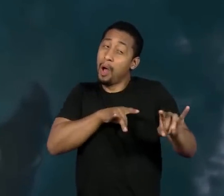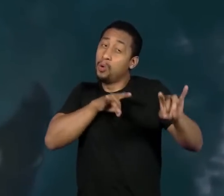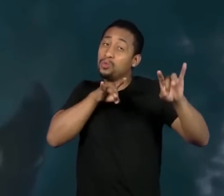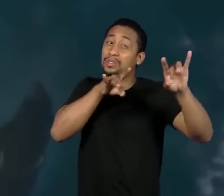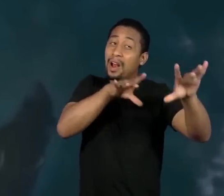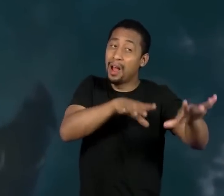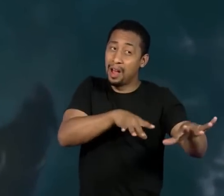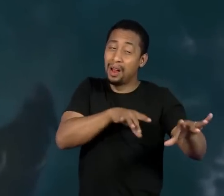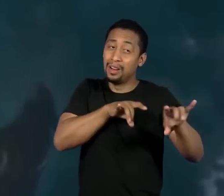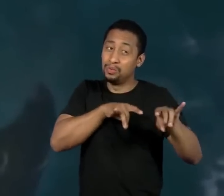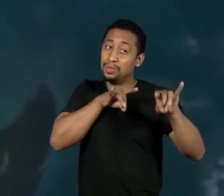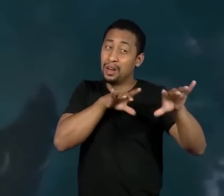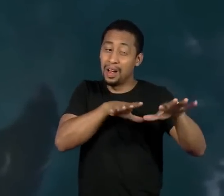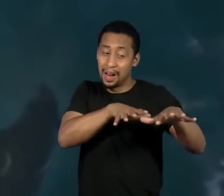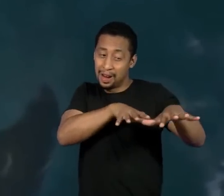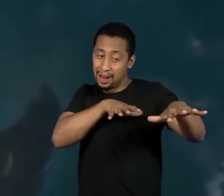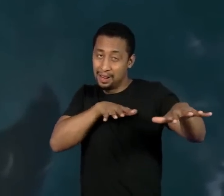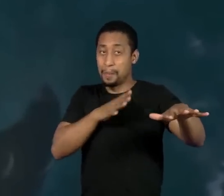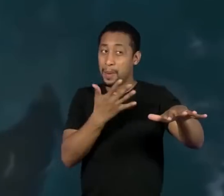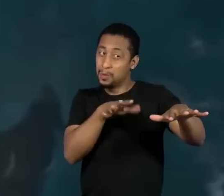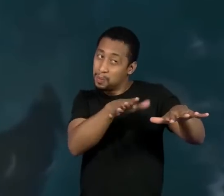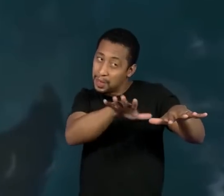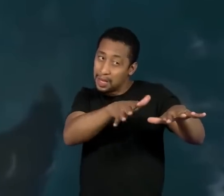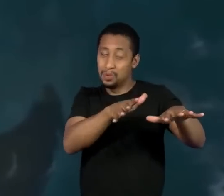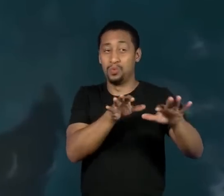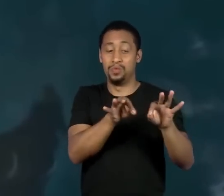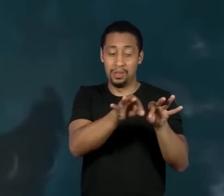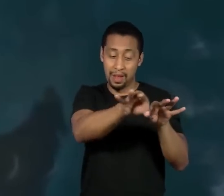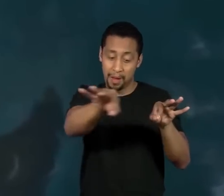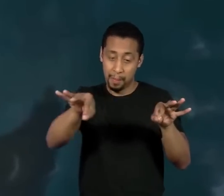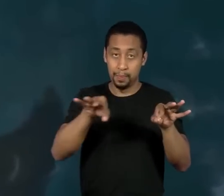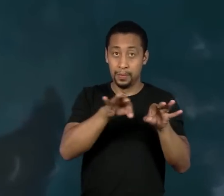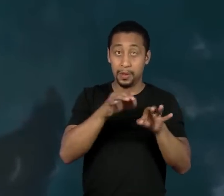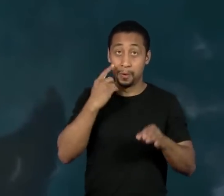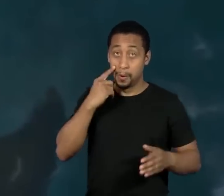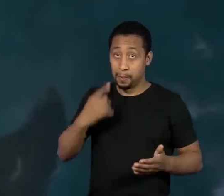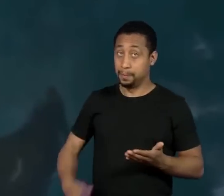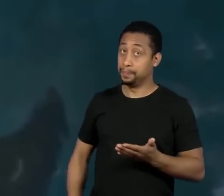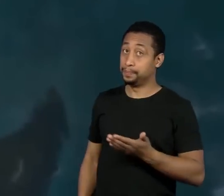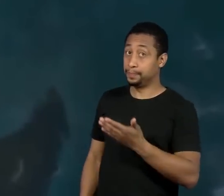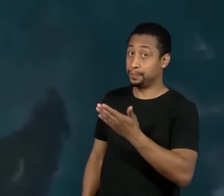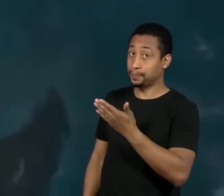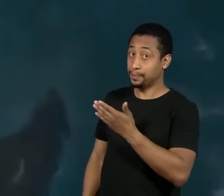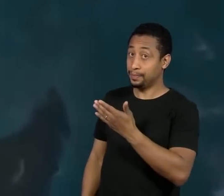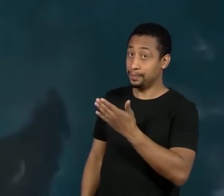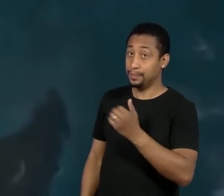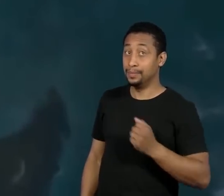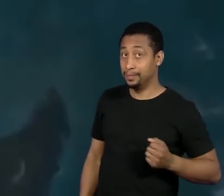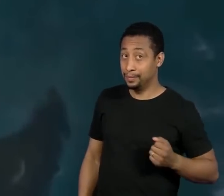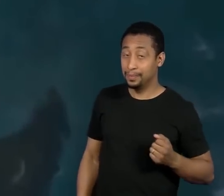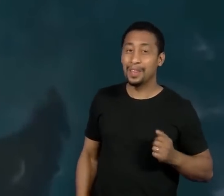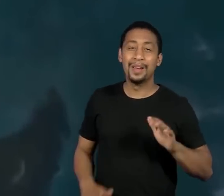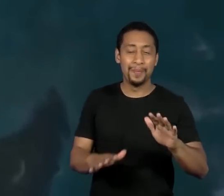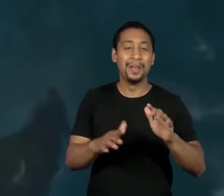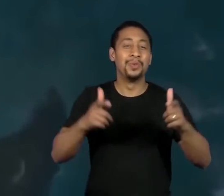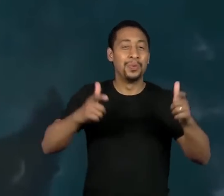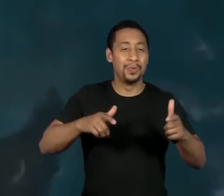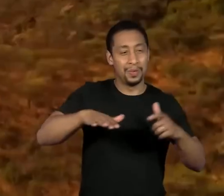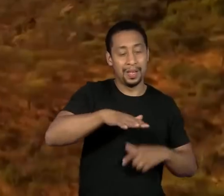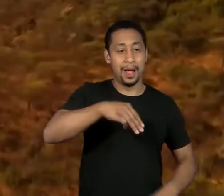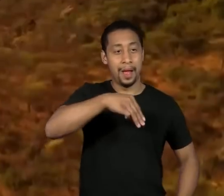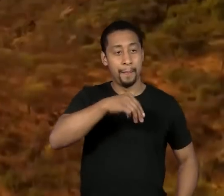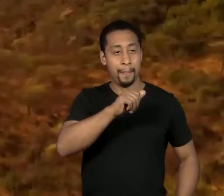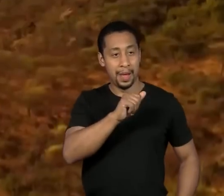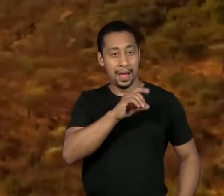a gente vai formar uma espécie de novo continente que vai se separar. E é engraçado que a Madagascar vai junto também, né?